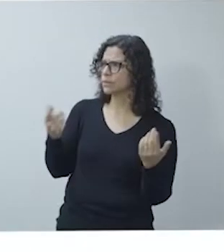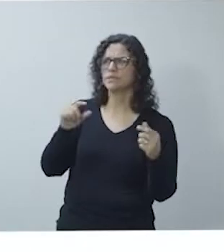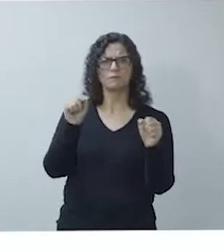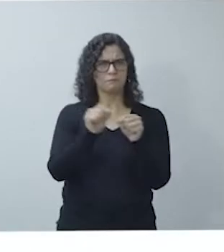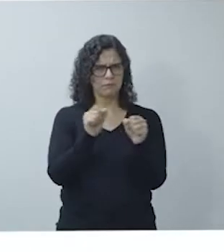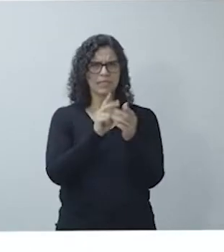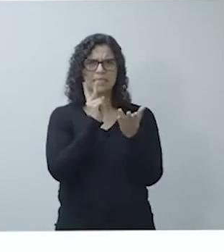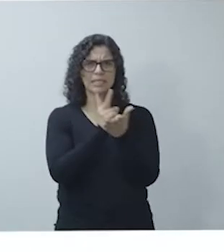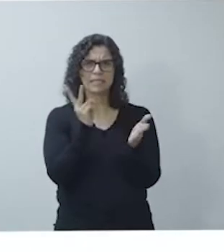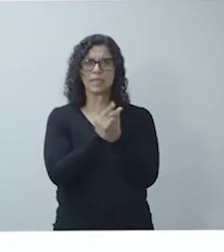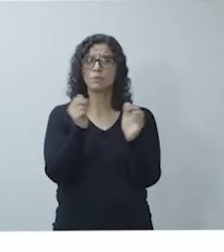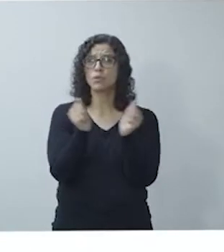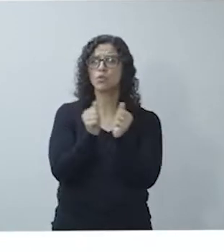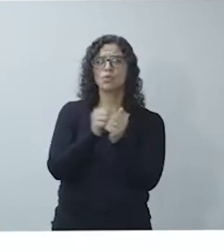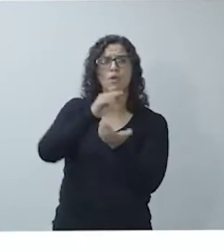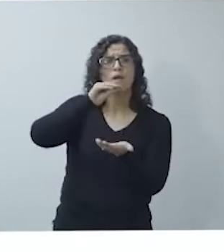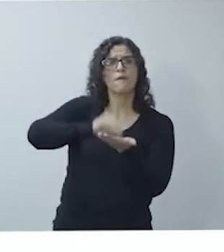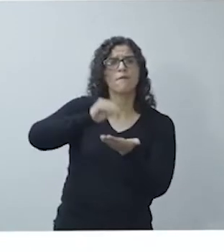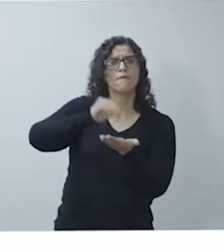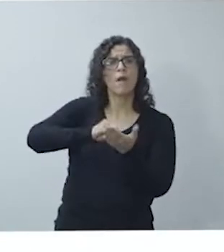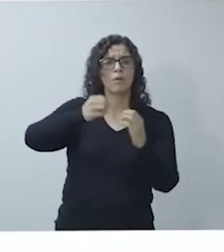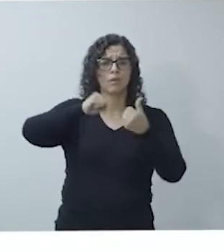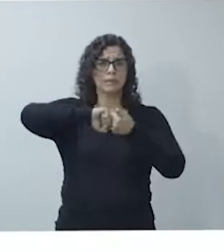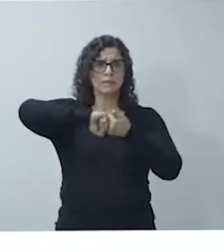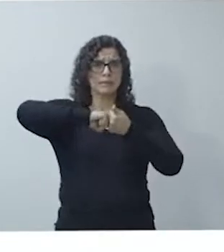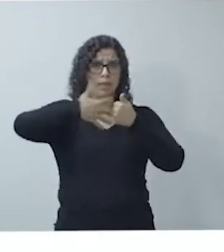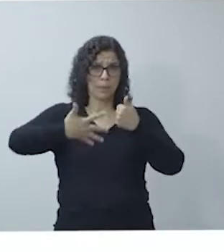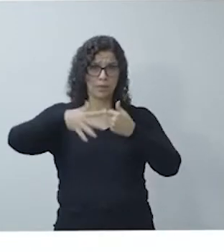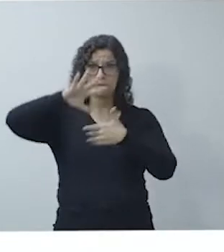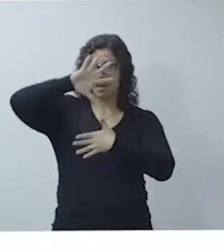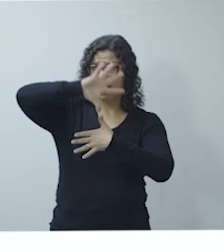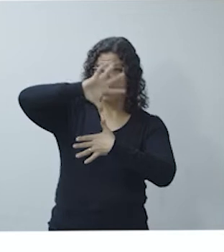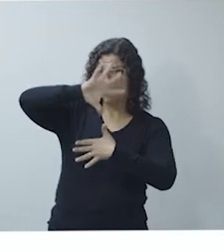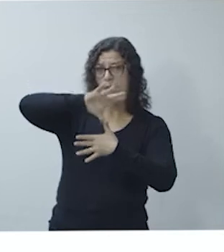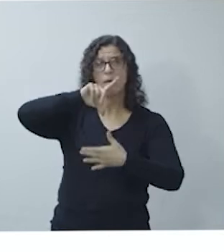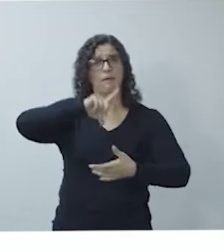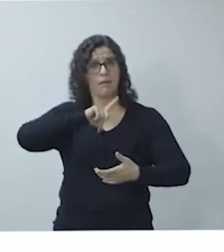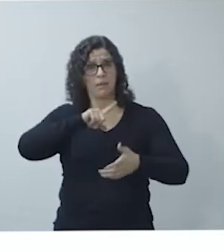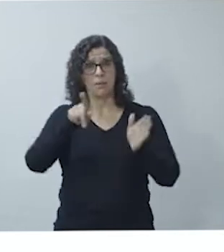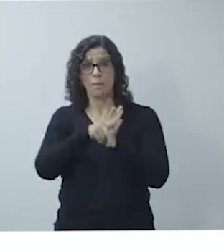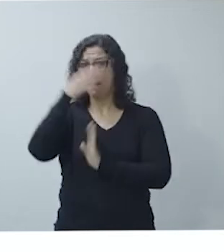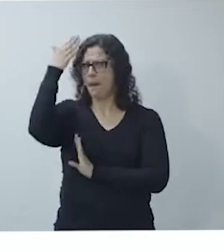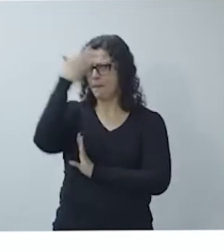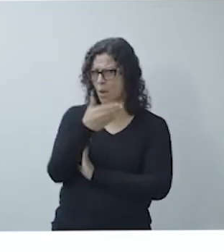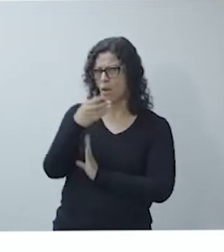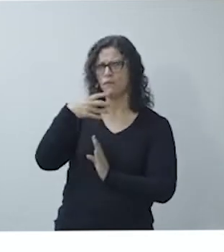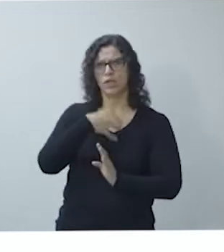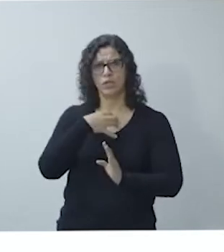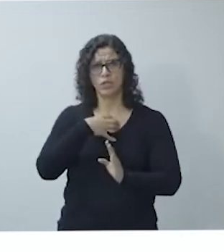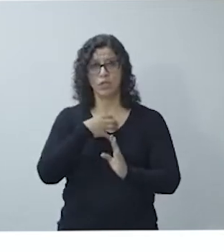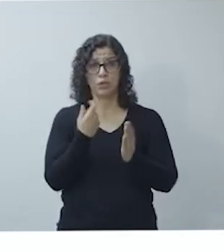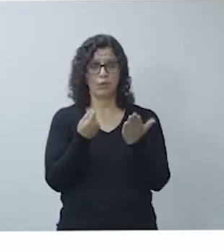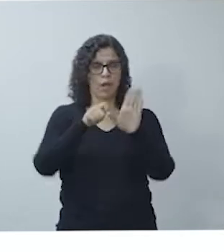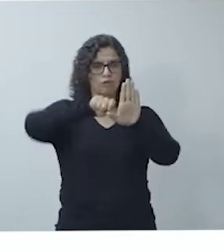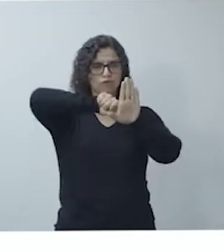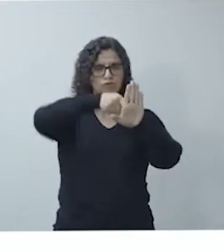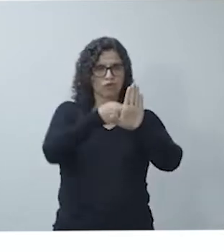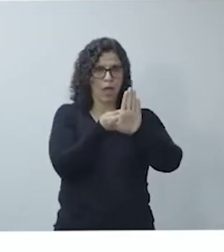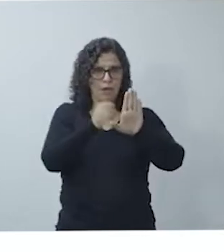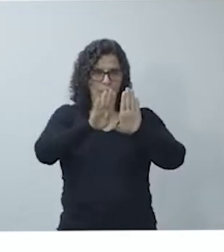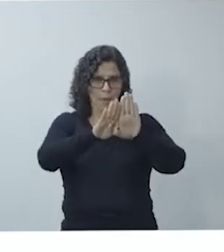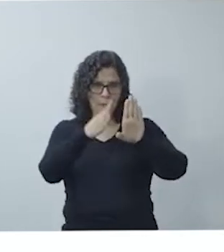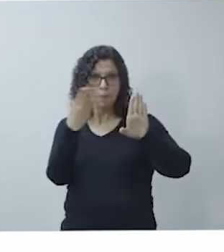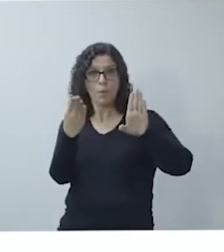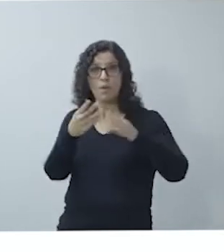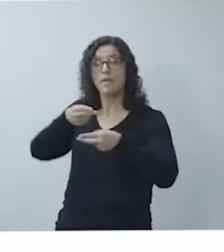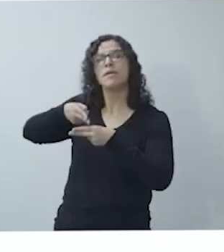Que se fazem na inexistente democracia americana para provar que a chave abre portas e a faca